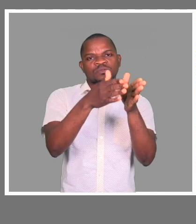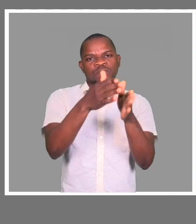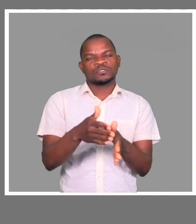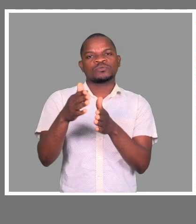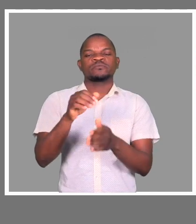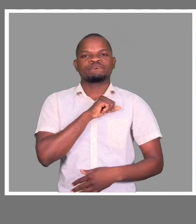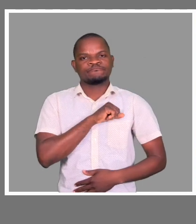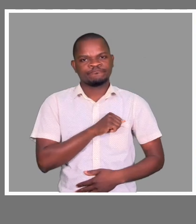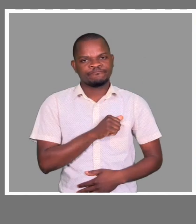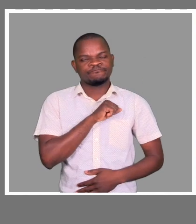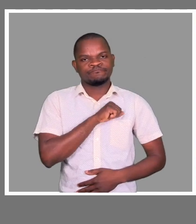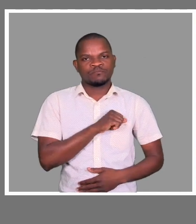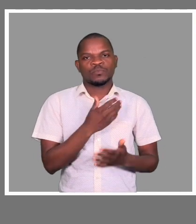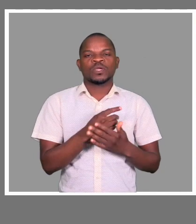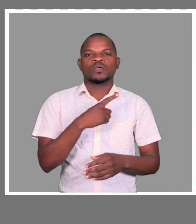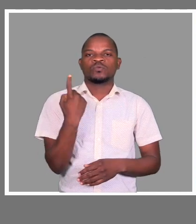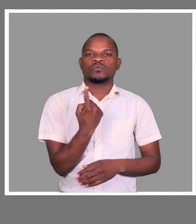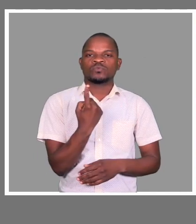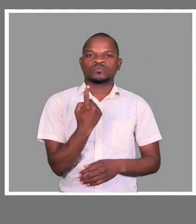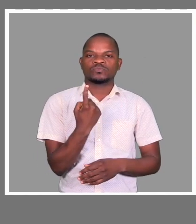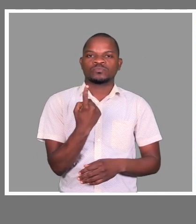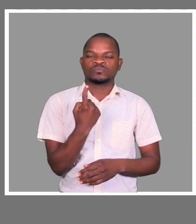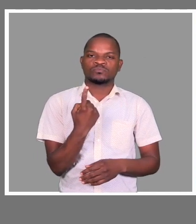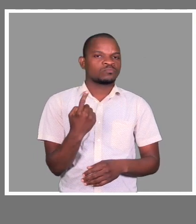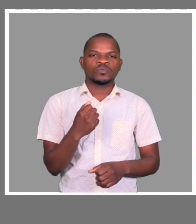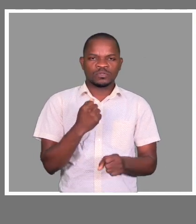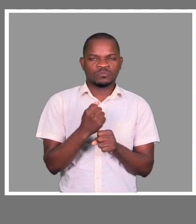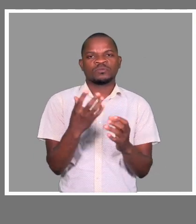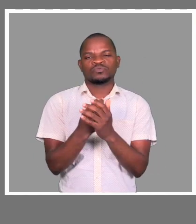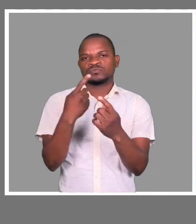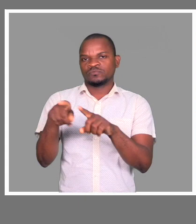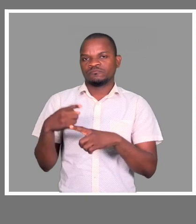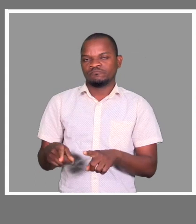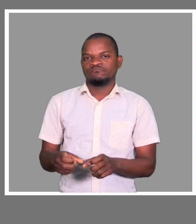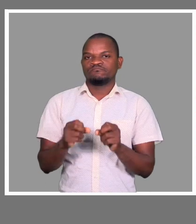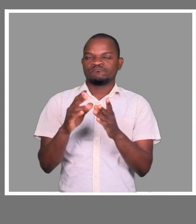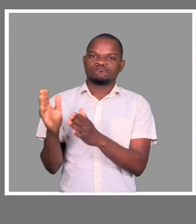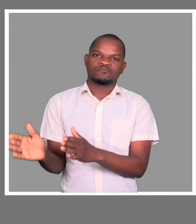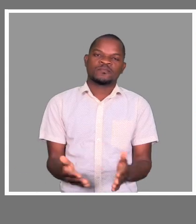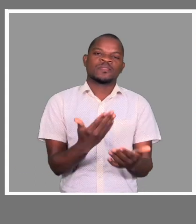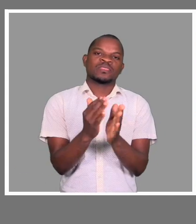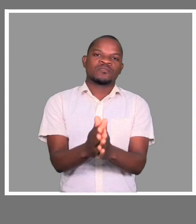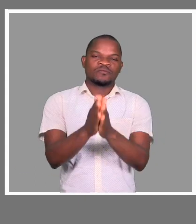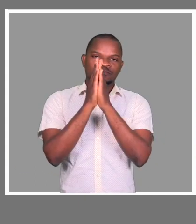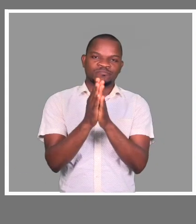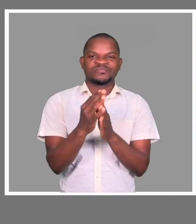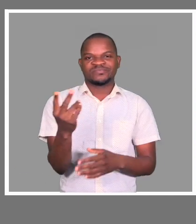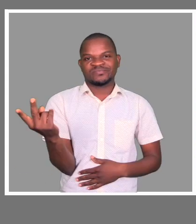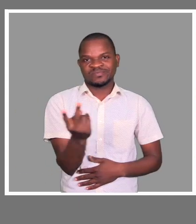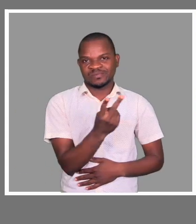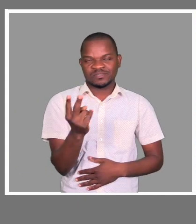trabalhamos só, não é? Muito obrigado, Luísa, presidente da Associação de Família de Superação. Obrigado, André, por estar